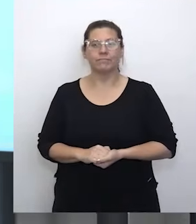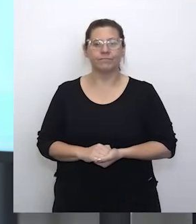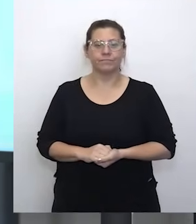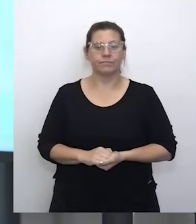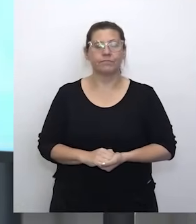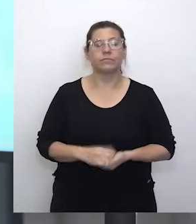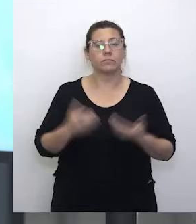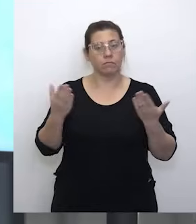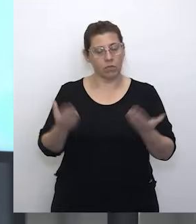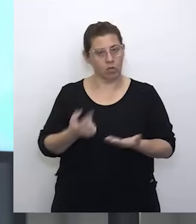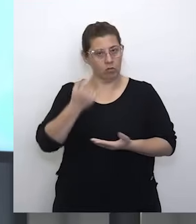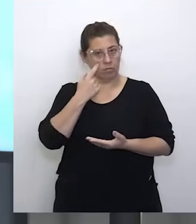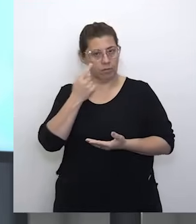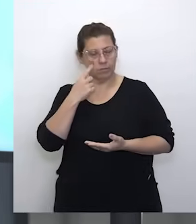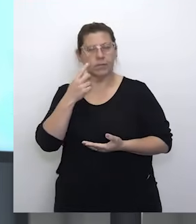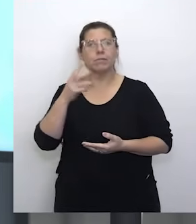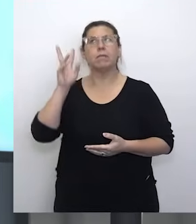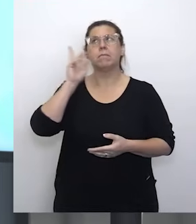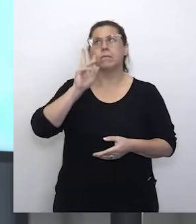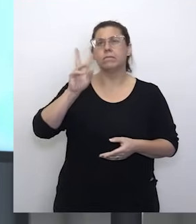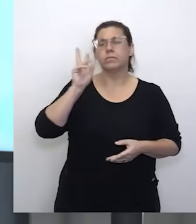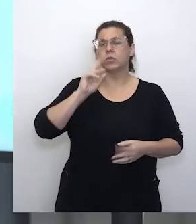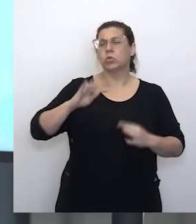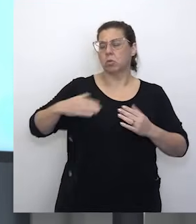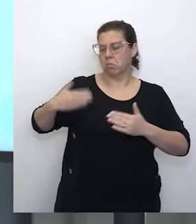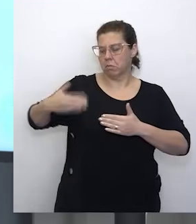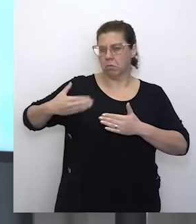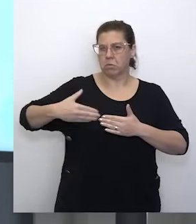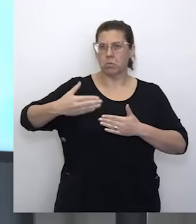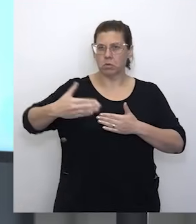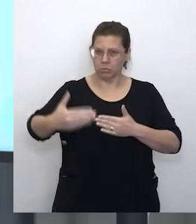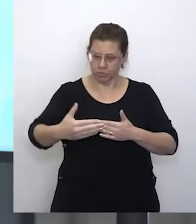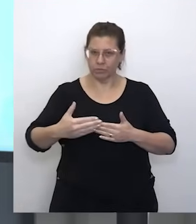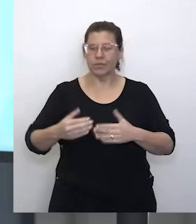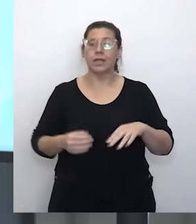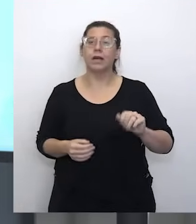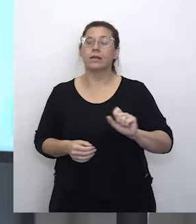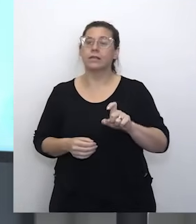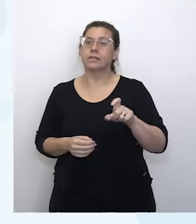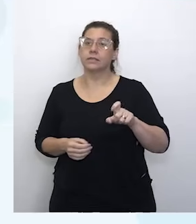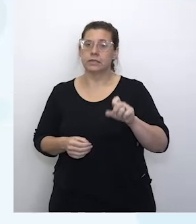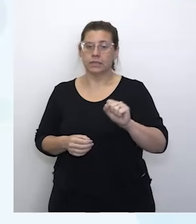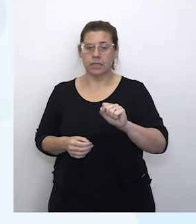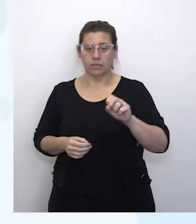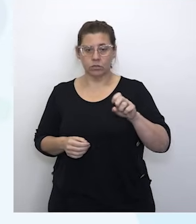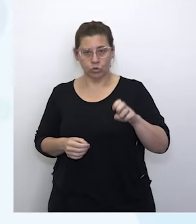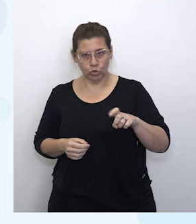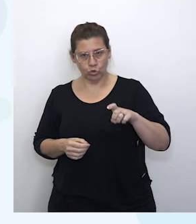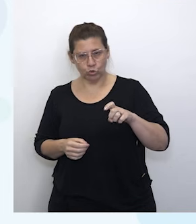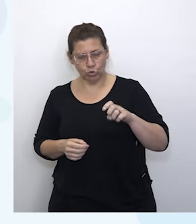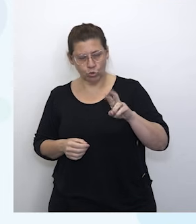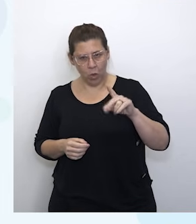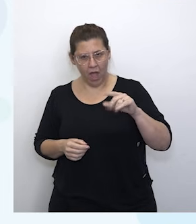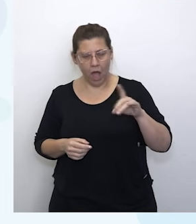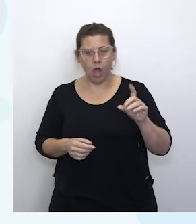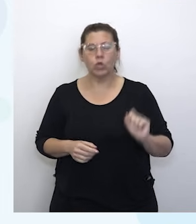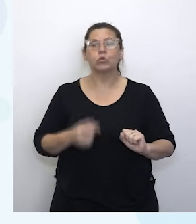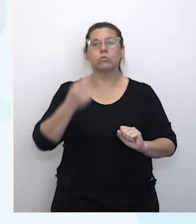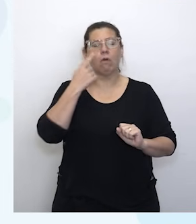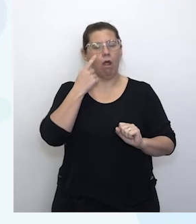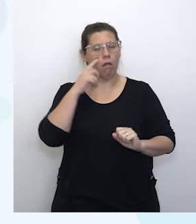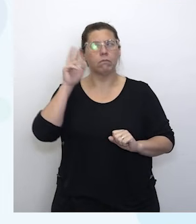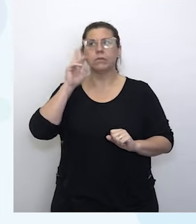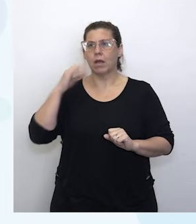hoje a gente vai falar um pouquinho aí, vai recordar, né, os processos reprodutivos assexuados, tá bom? Eu quero dizer que é